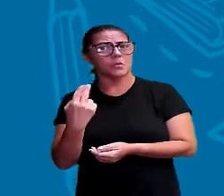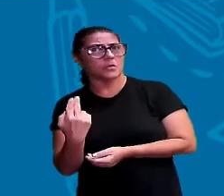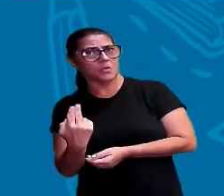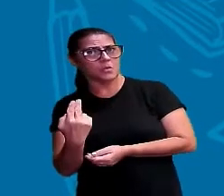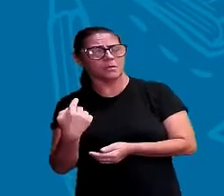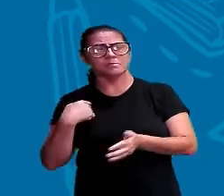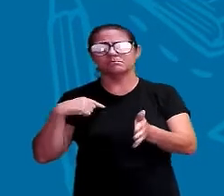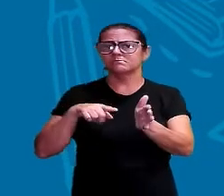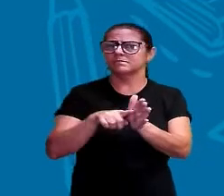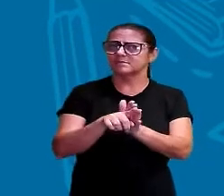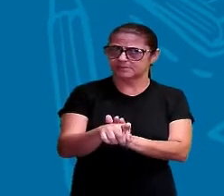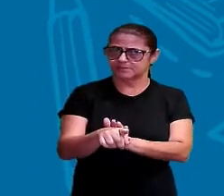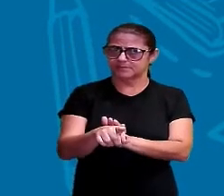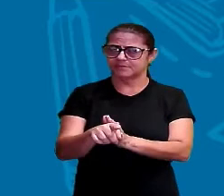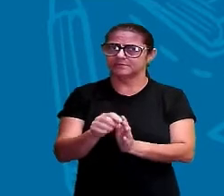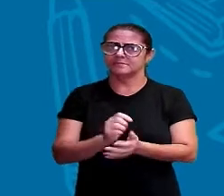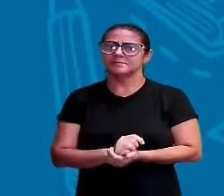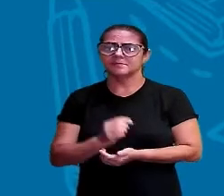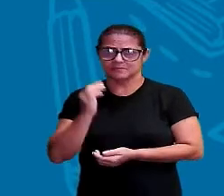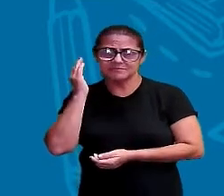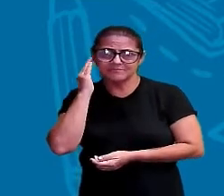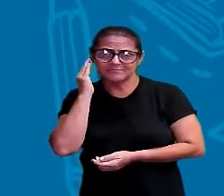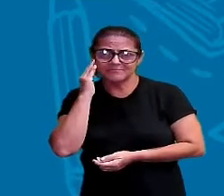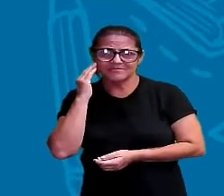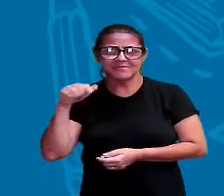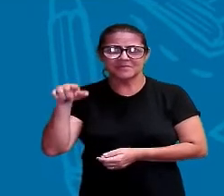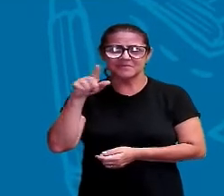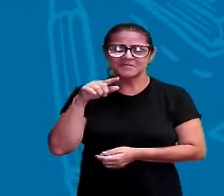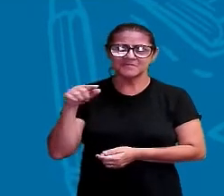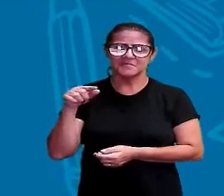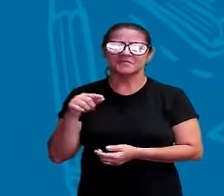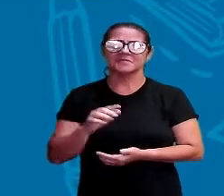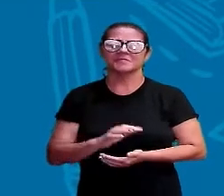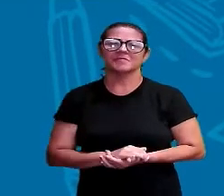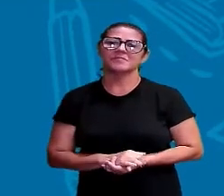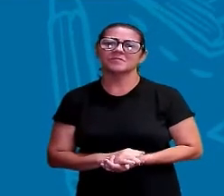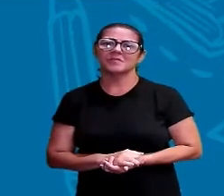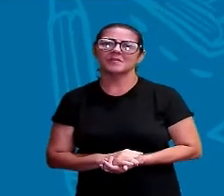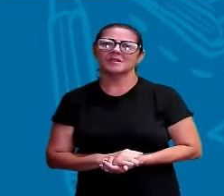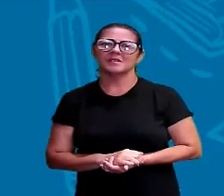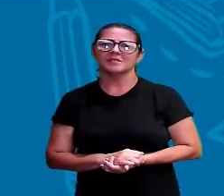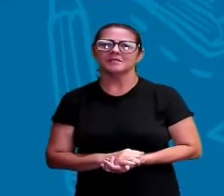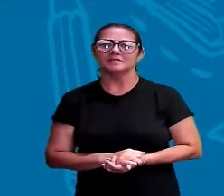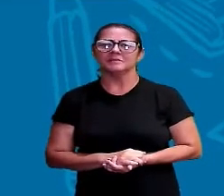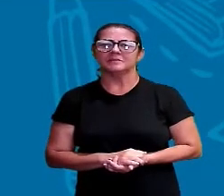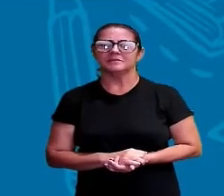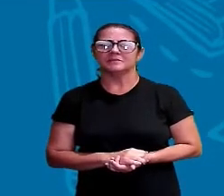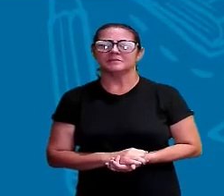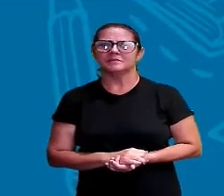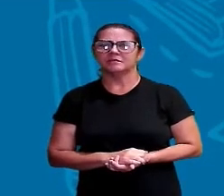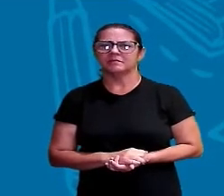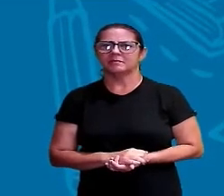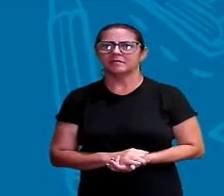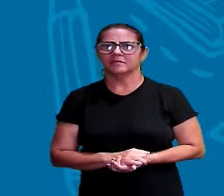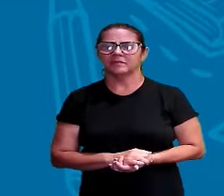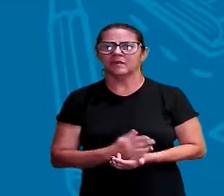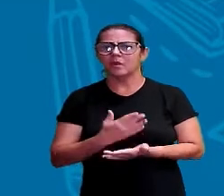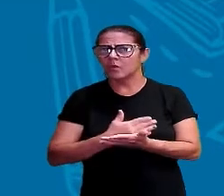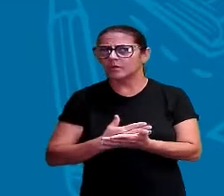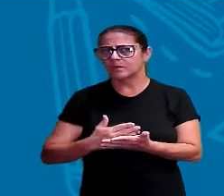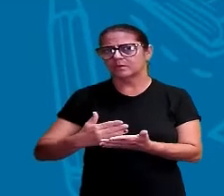de perguntar. Estão entendendo por aí como é a coisa? Então, vamos continuando. Temos aí,